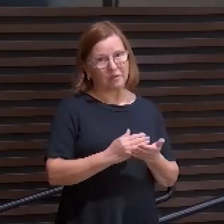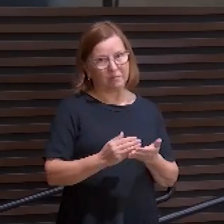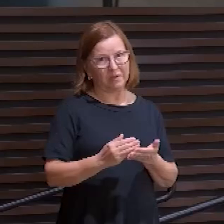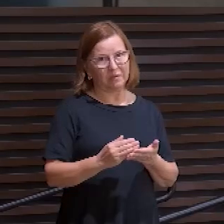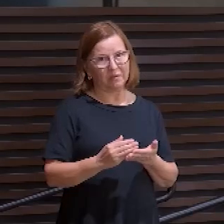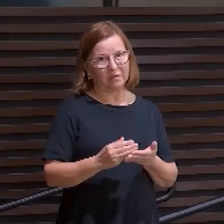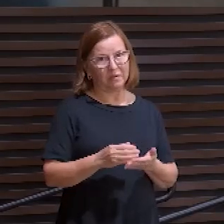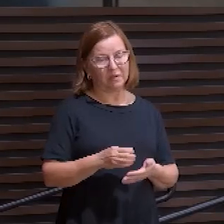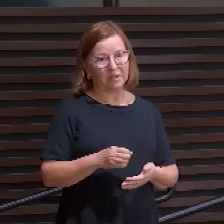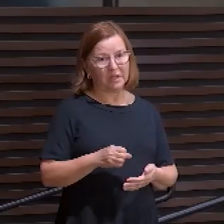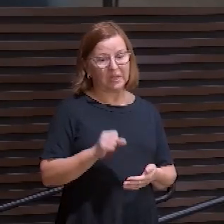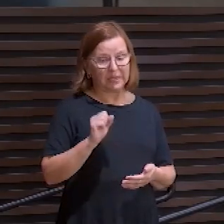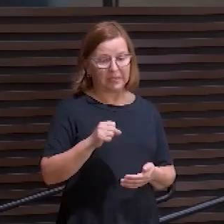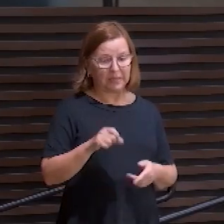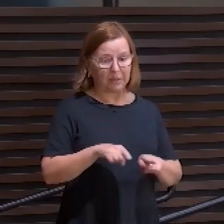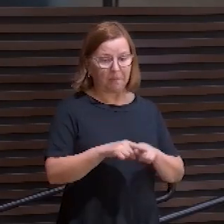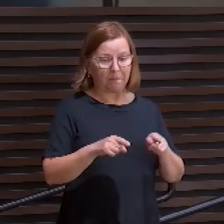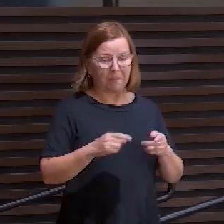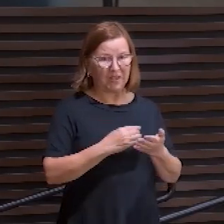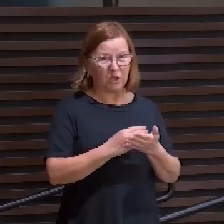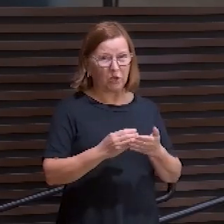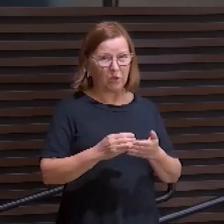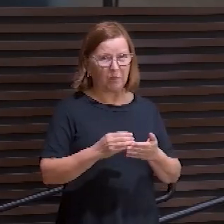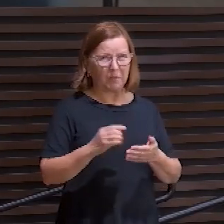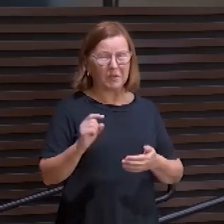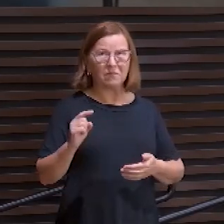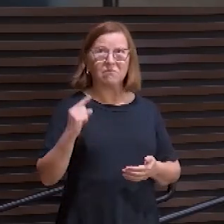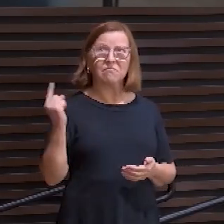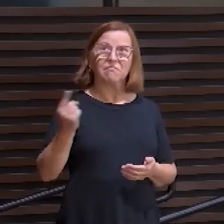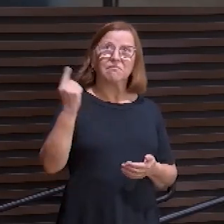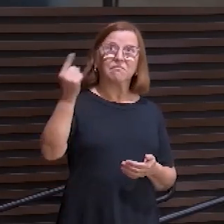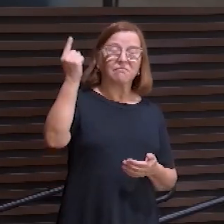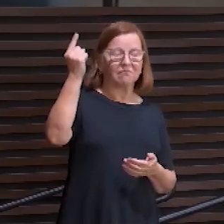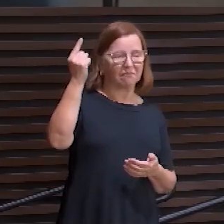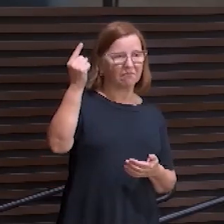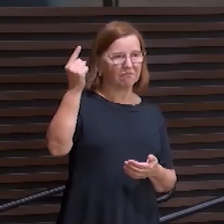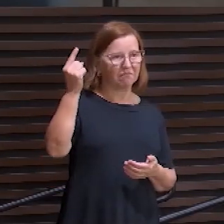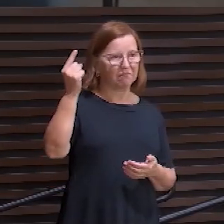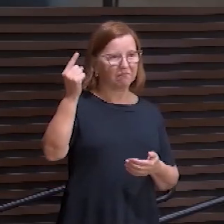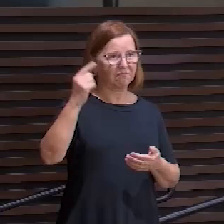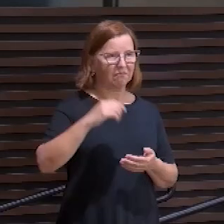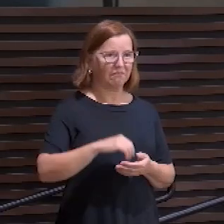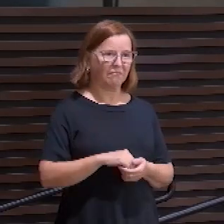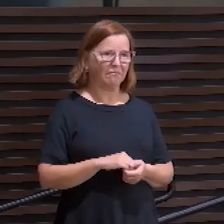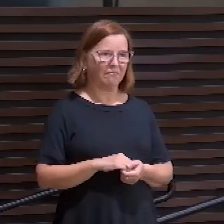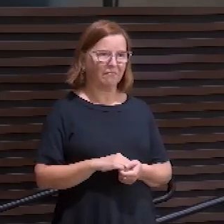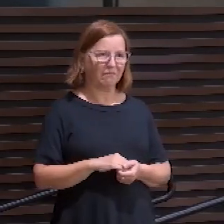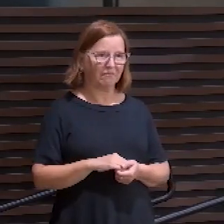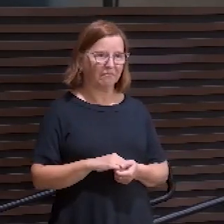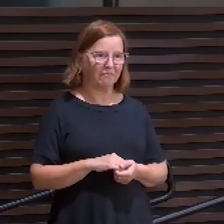tão alto, porque vem do alto, que não dá para esgotar.